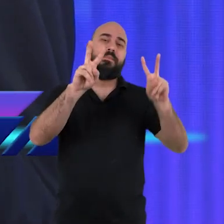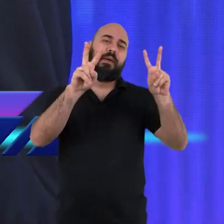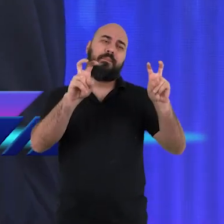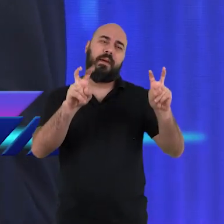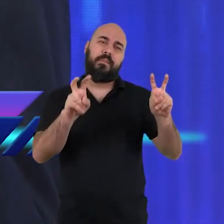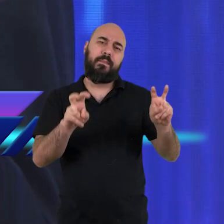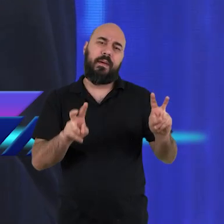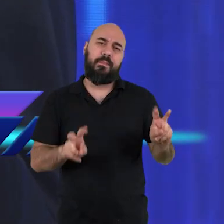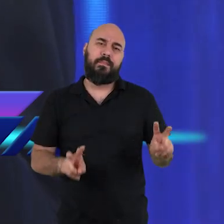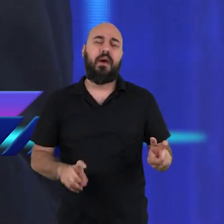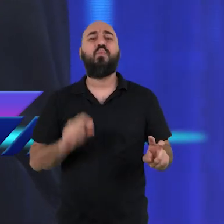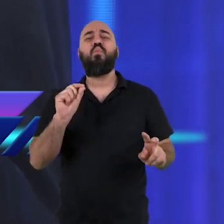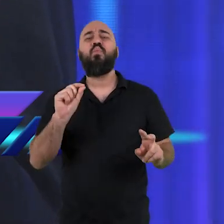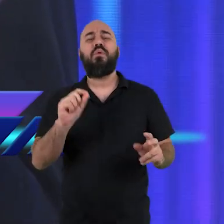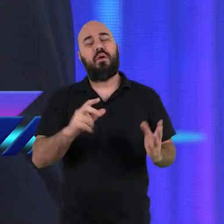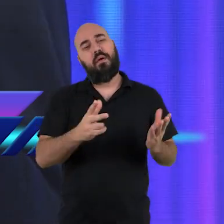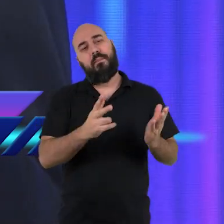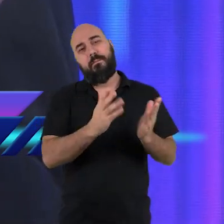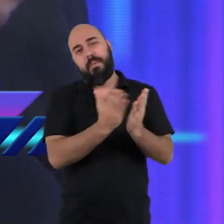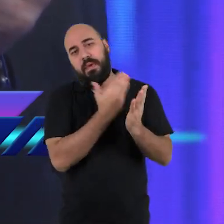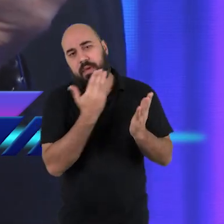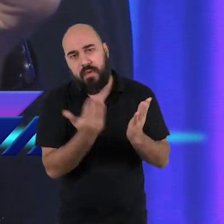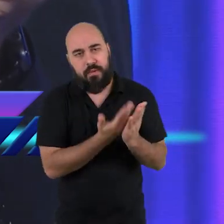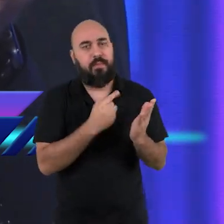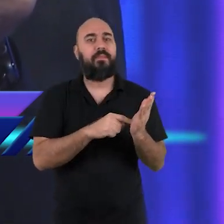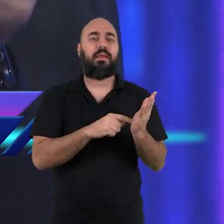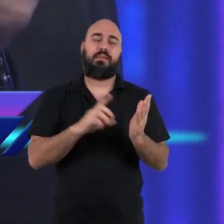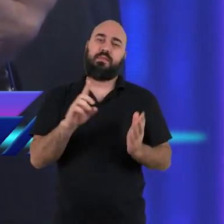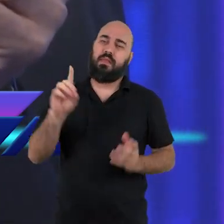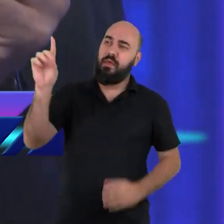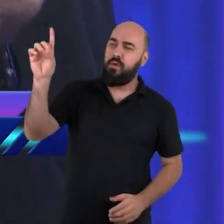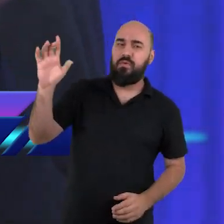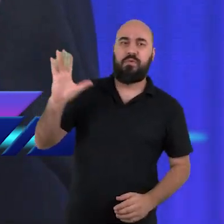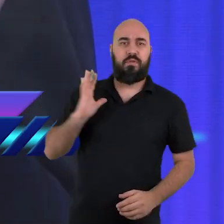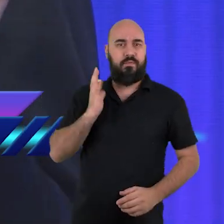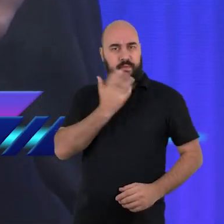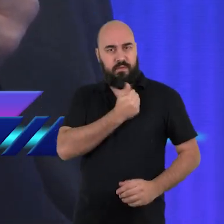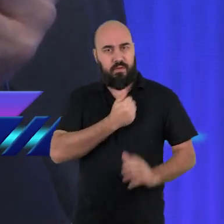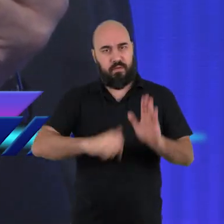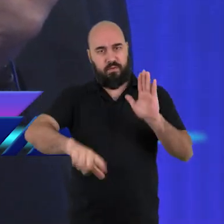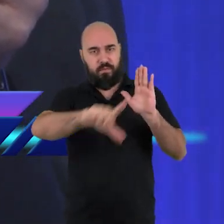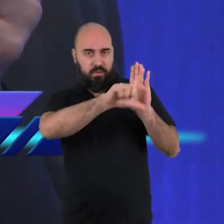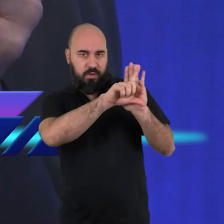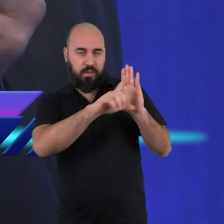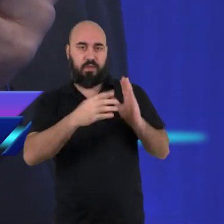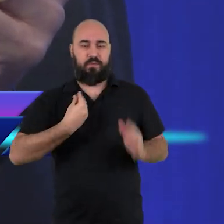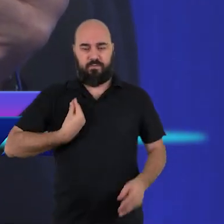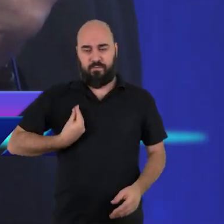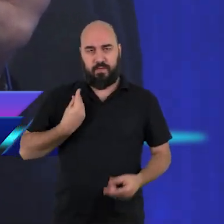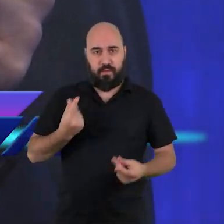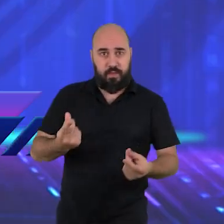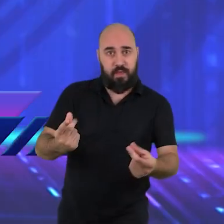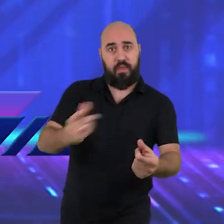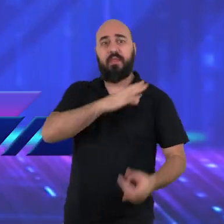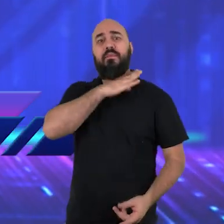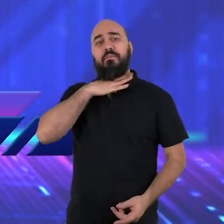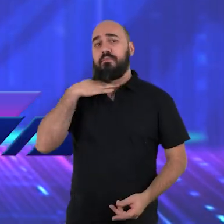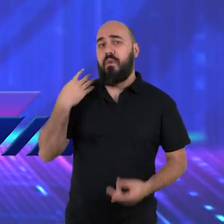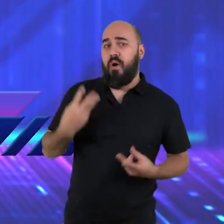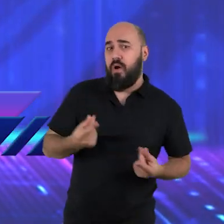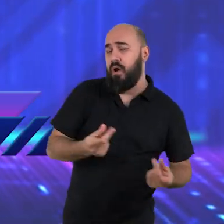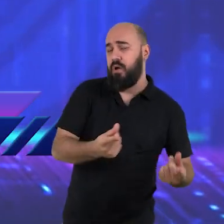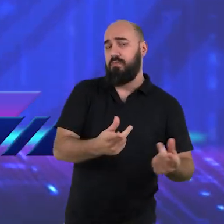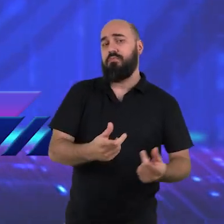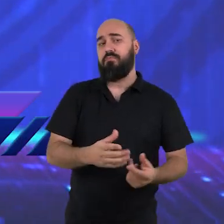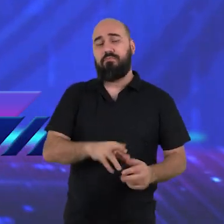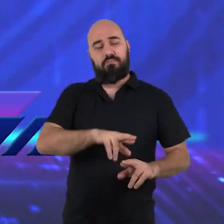de Bíblia, Deus, salvação, lei, eternidade, morte.